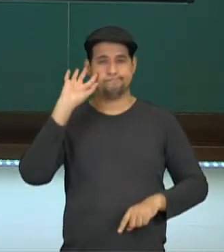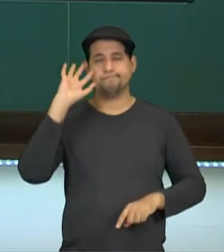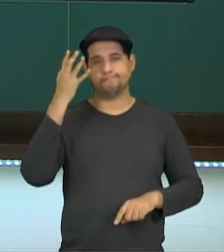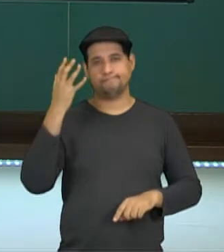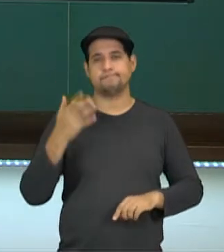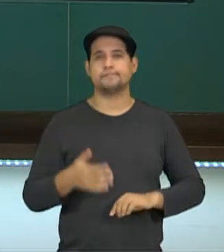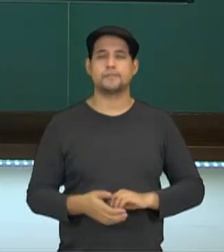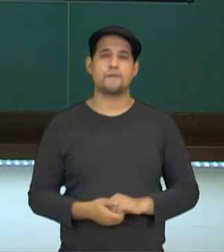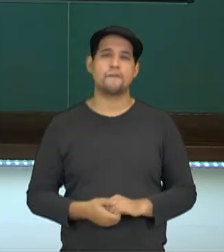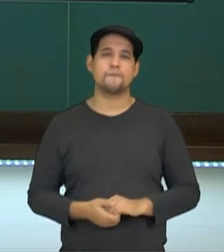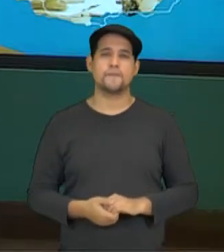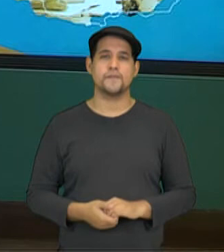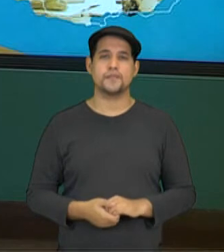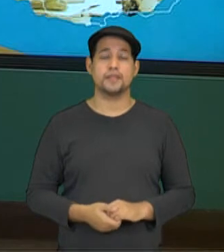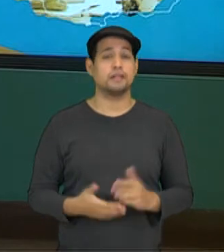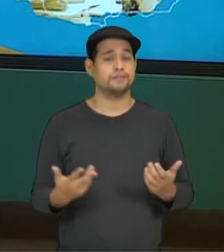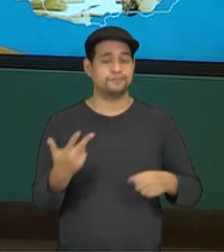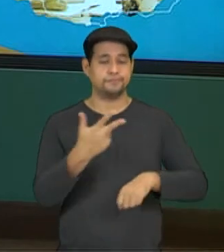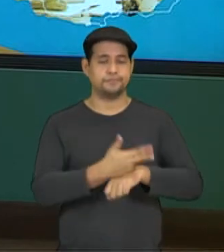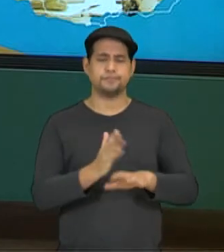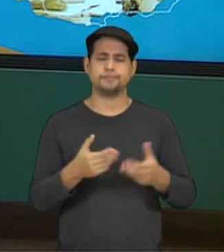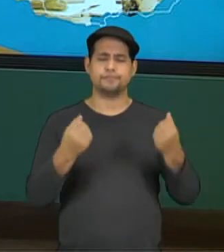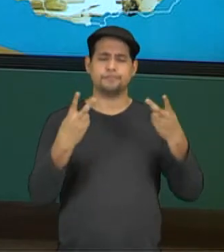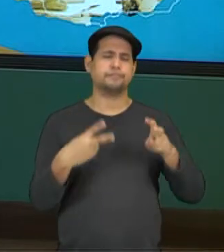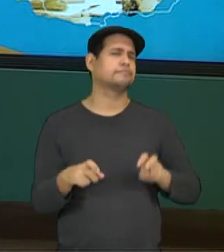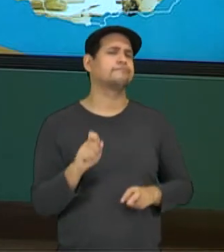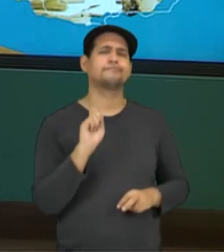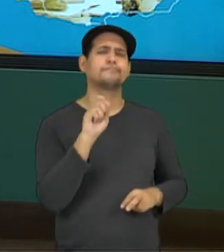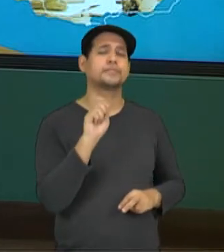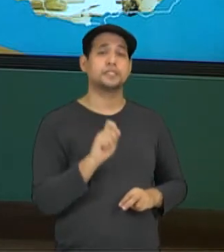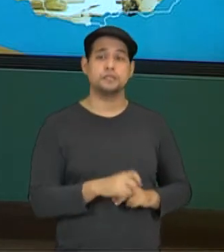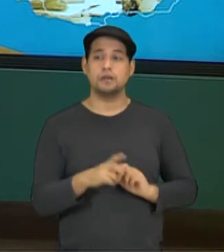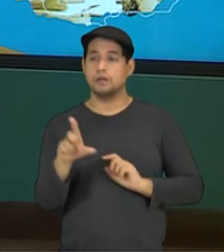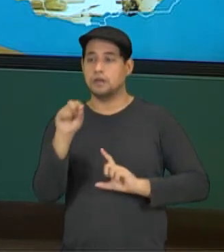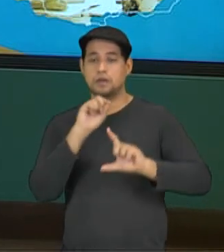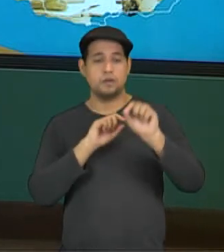consequências. Pessoal, neste vídeo nós falamos, né, sobre as